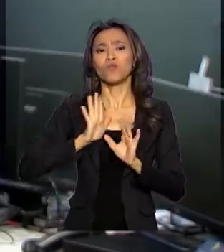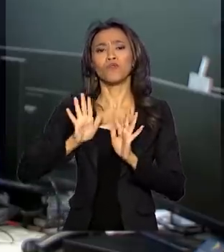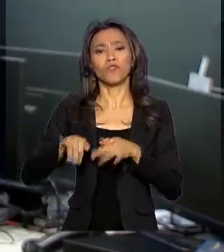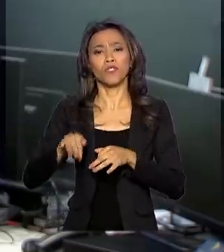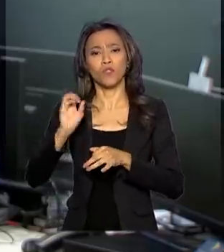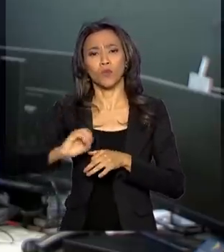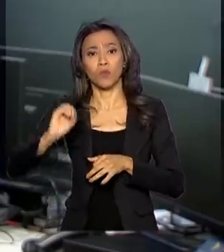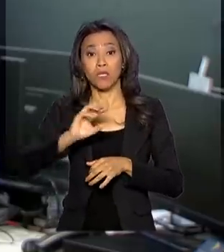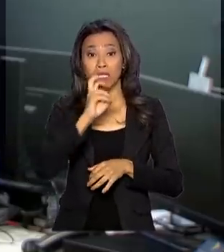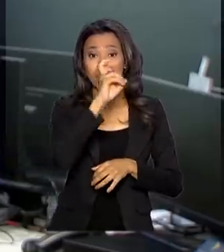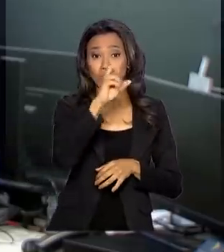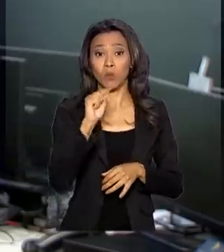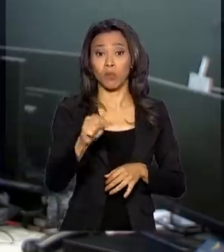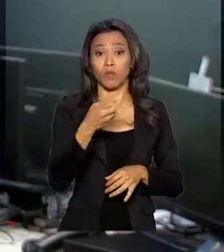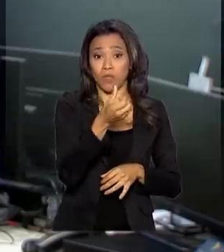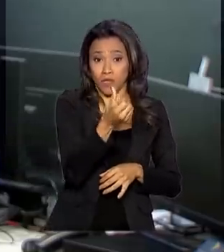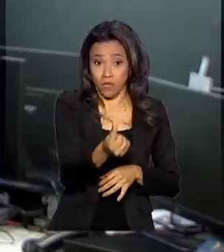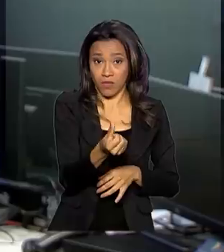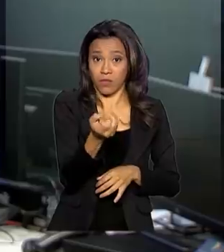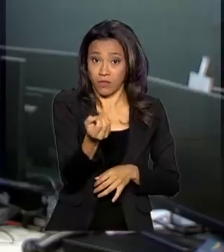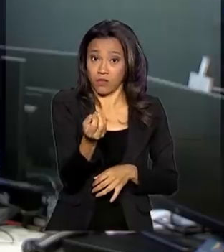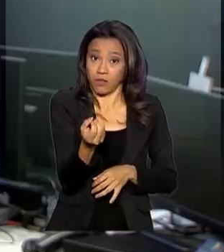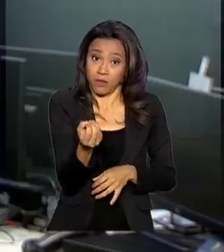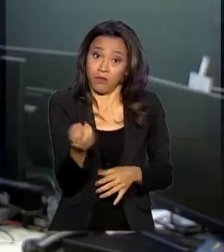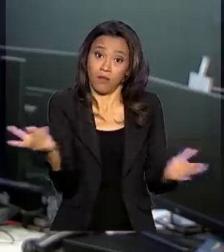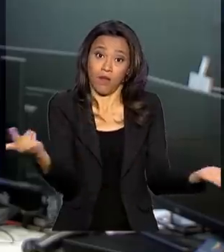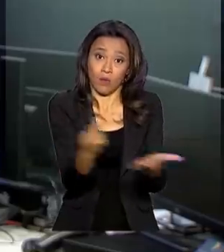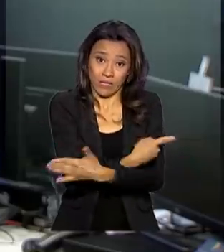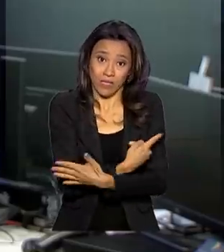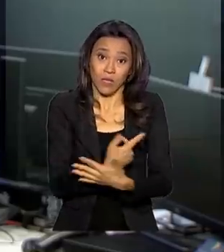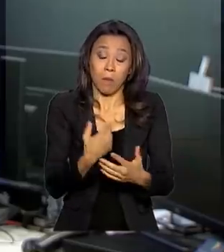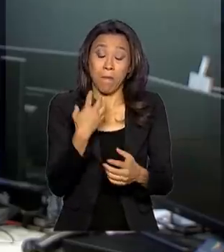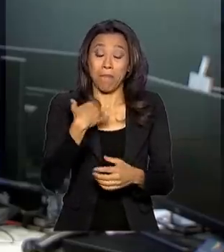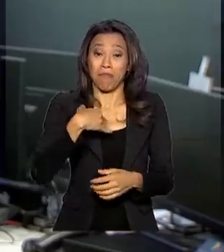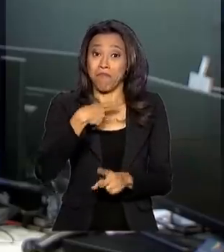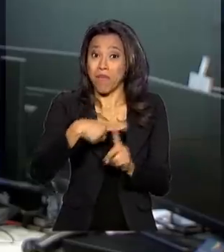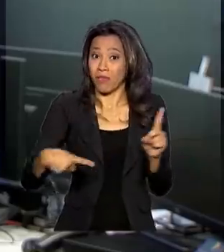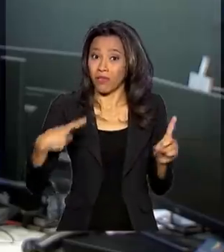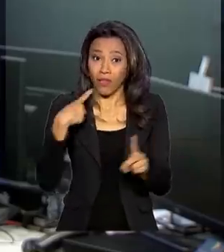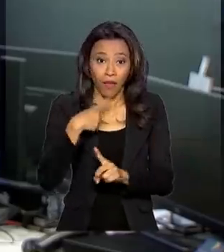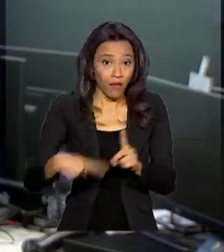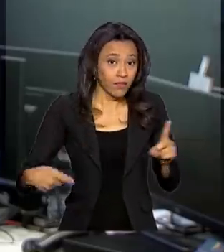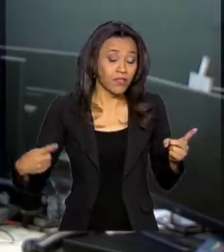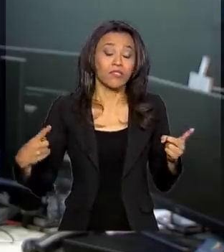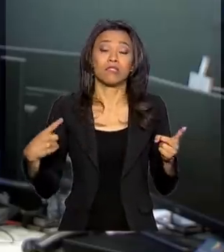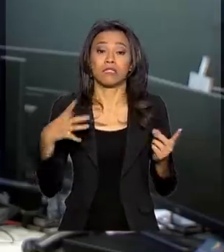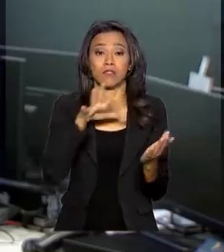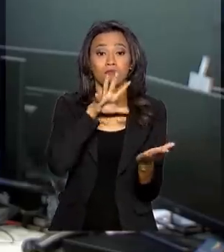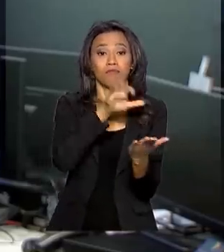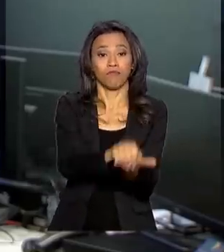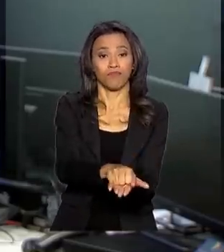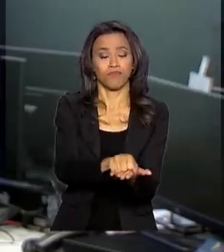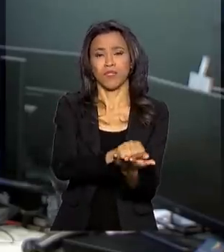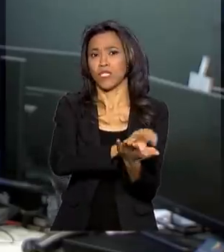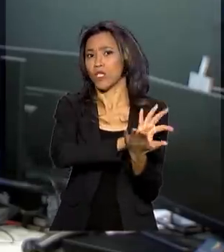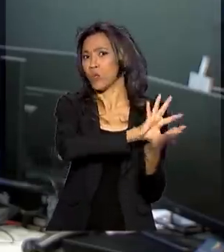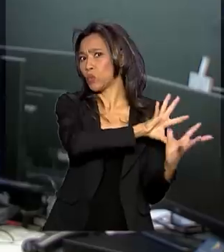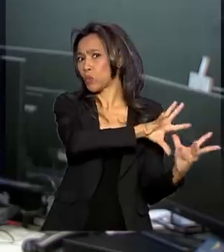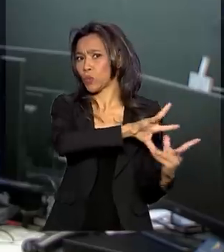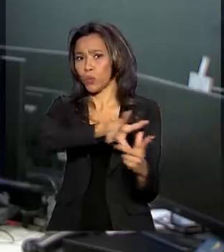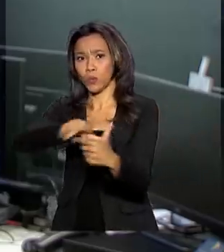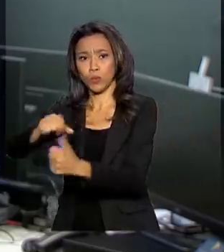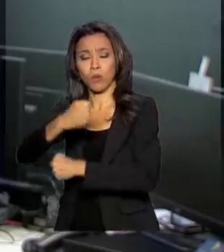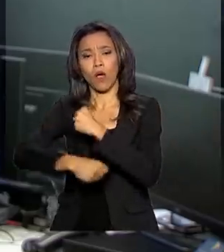5 mil 660 casos da doença isso é mais da metade do total de casos registrados em todo o ano de